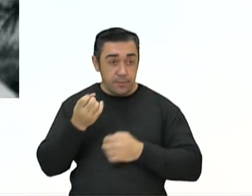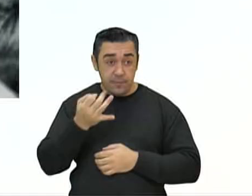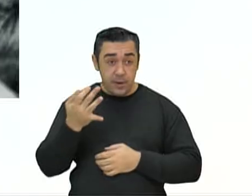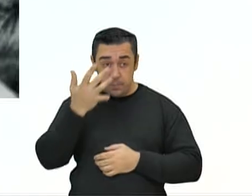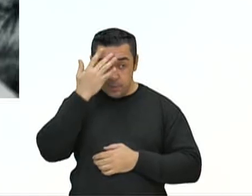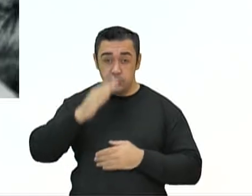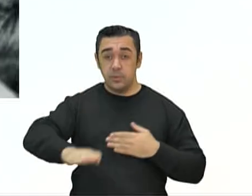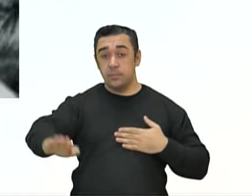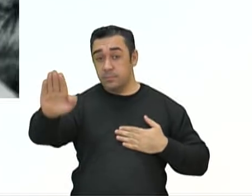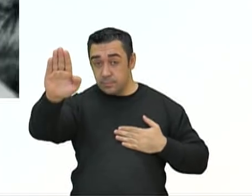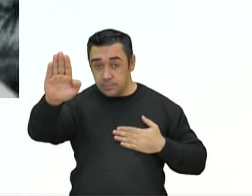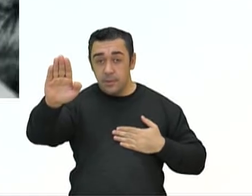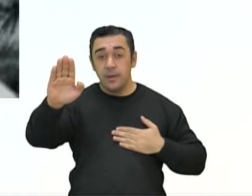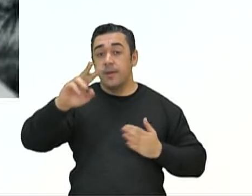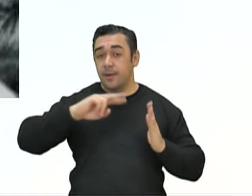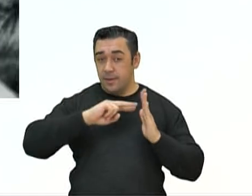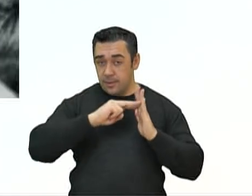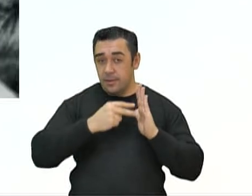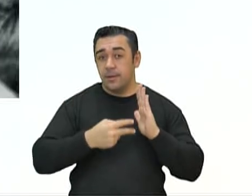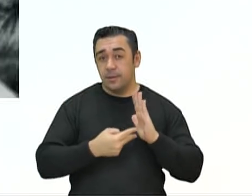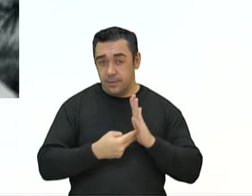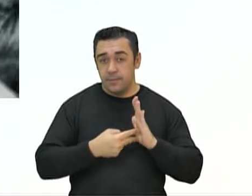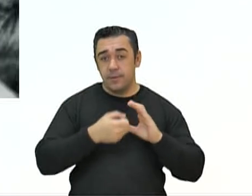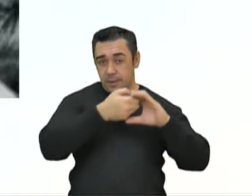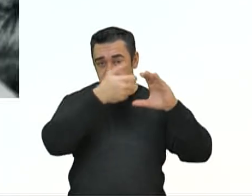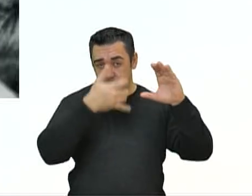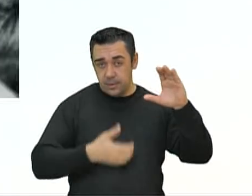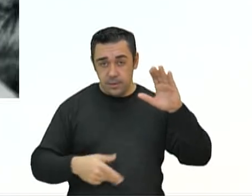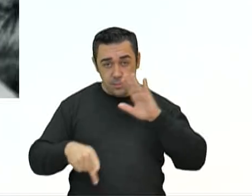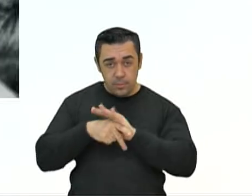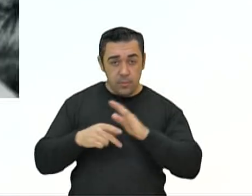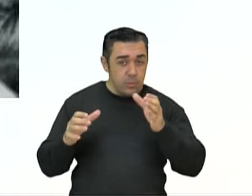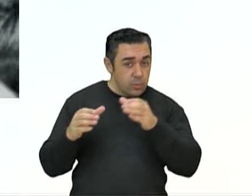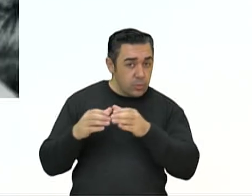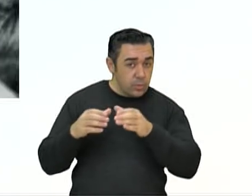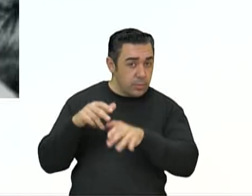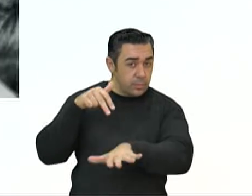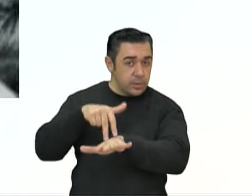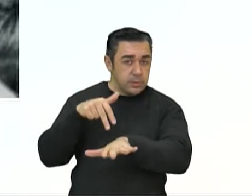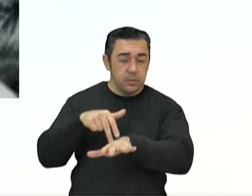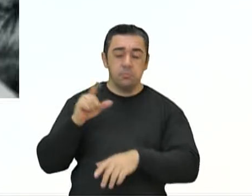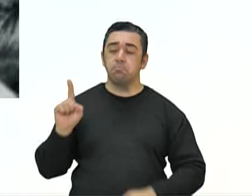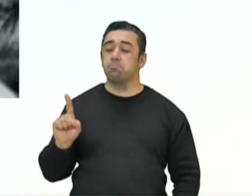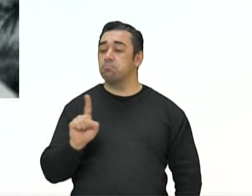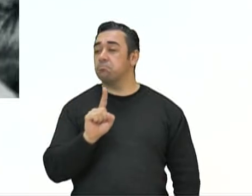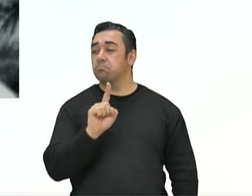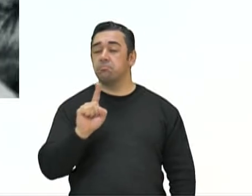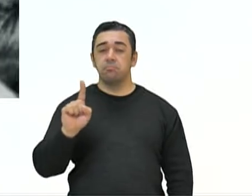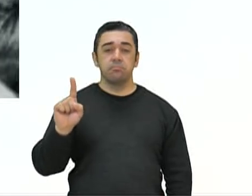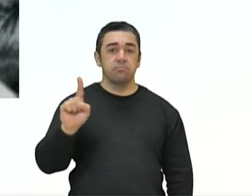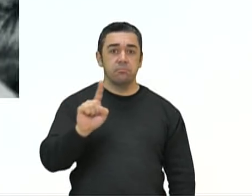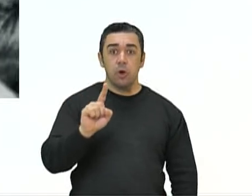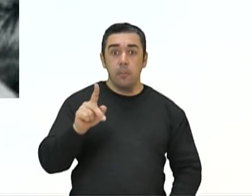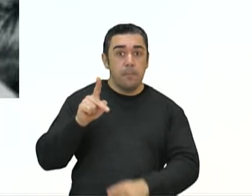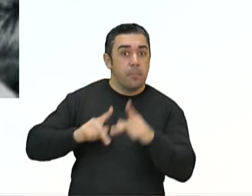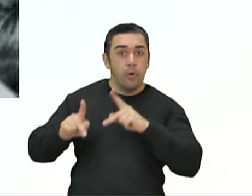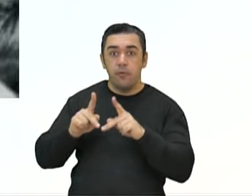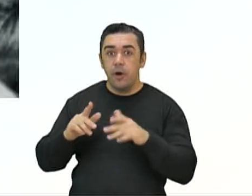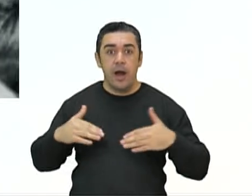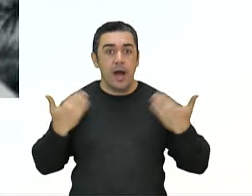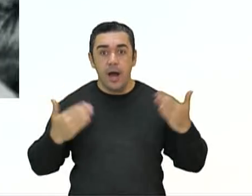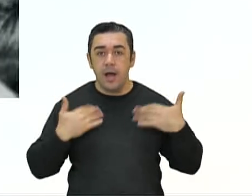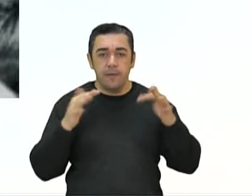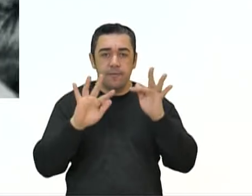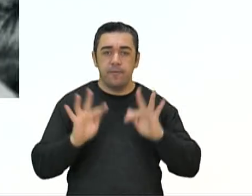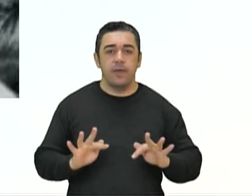fazendo o gesto característico do Hitler no poder. E ele passando no meio da população, a população alegre, feliz com a